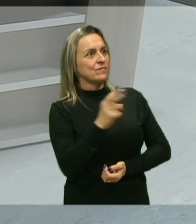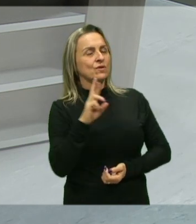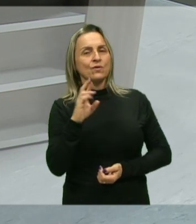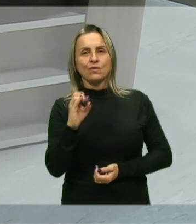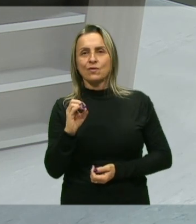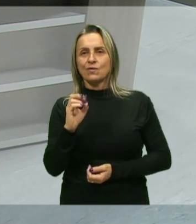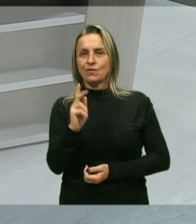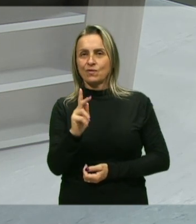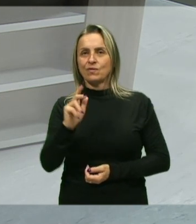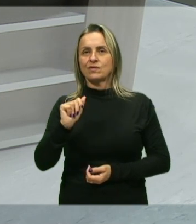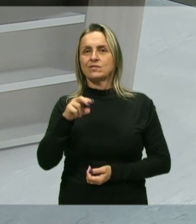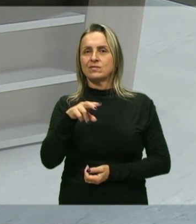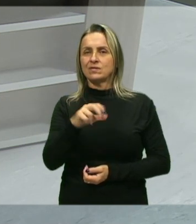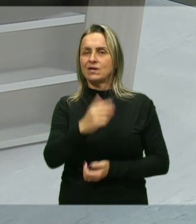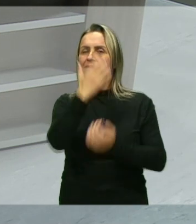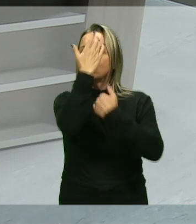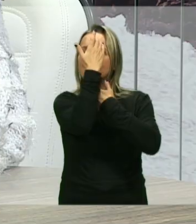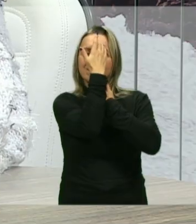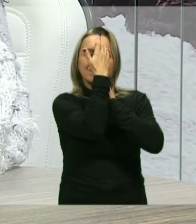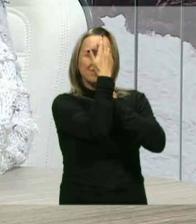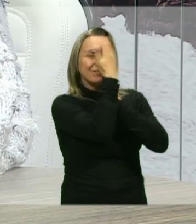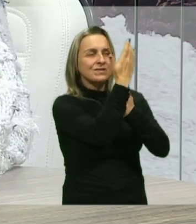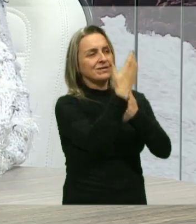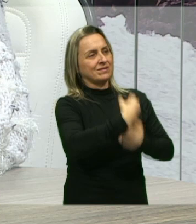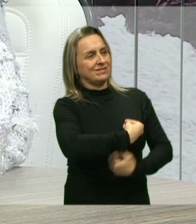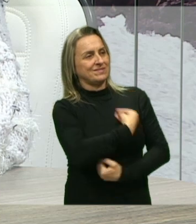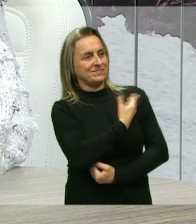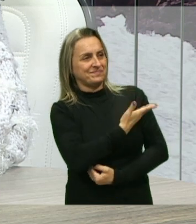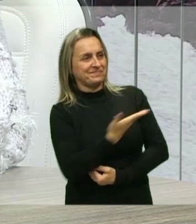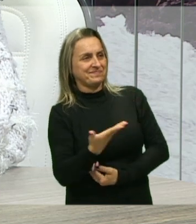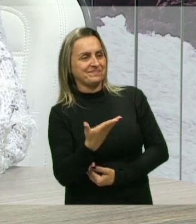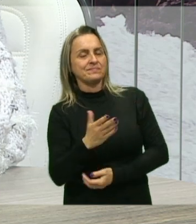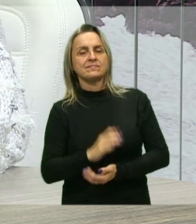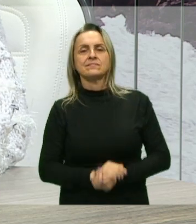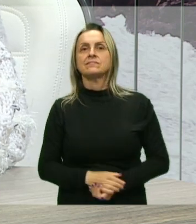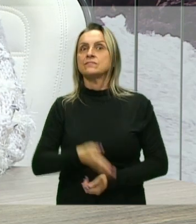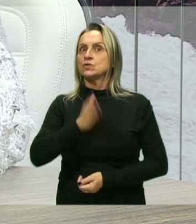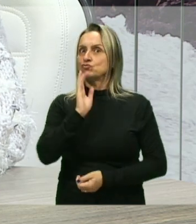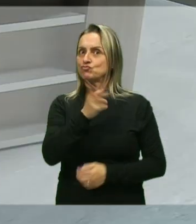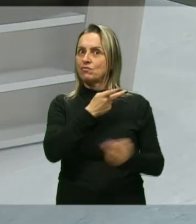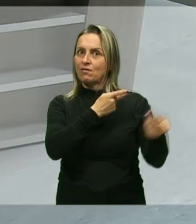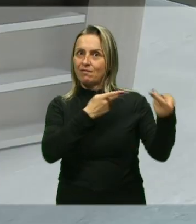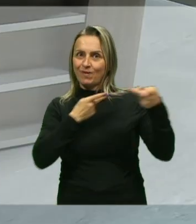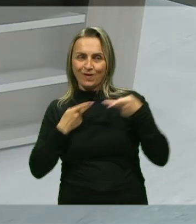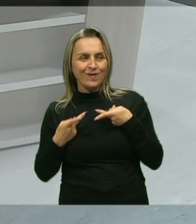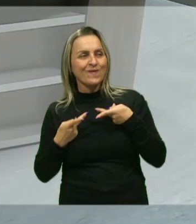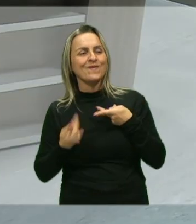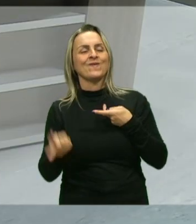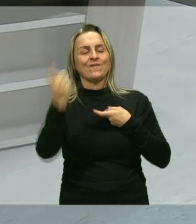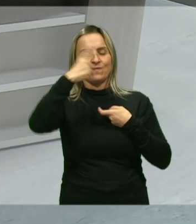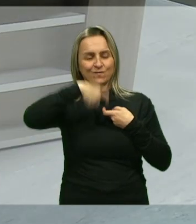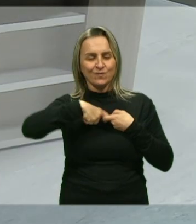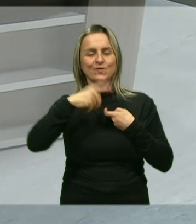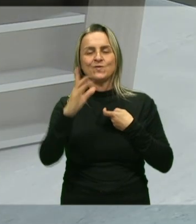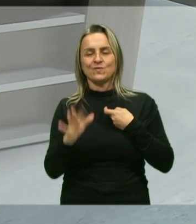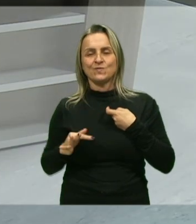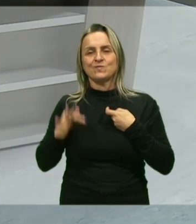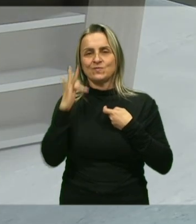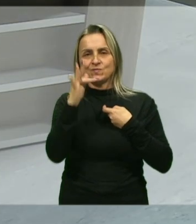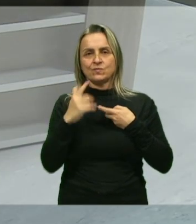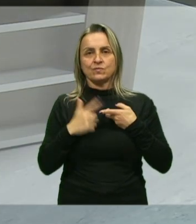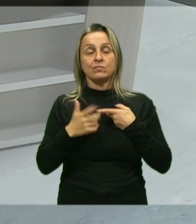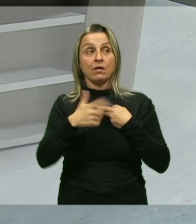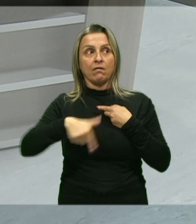pela presença de vocês aqui. Eu agradeço pela oportunidade. Estejam já convidados a retornar aqui, né? Porque a gente quer fazer